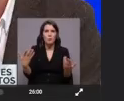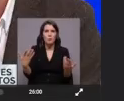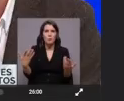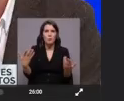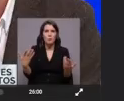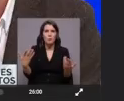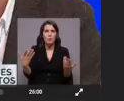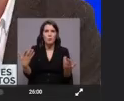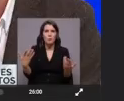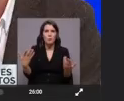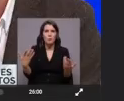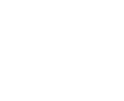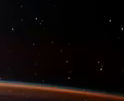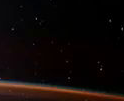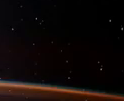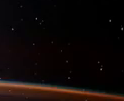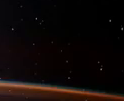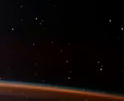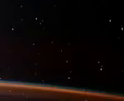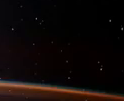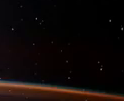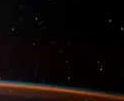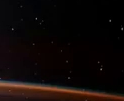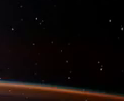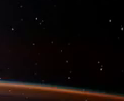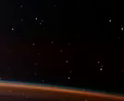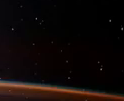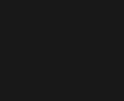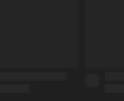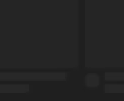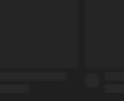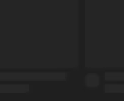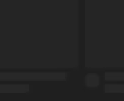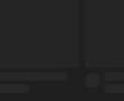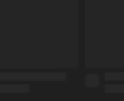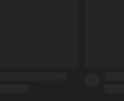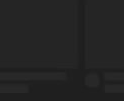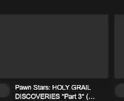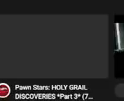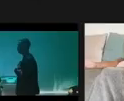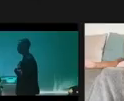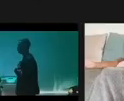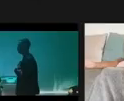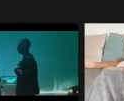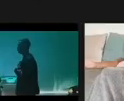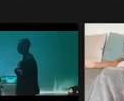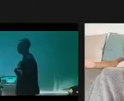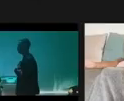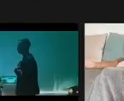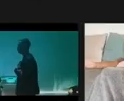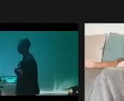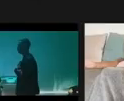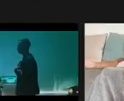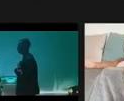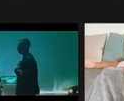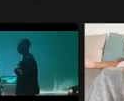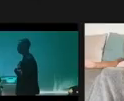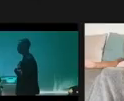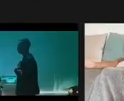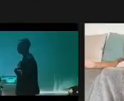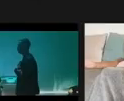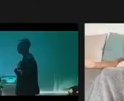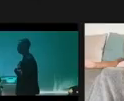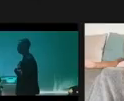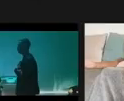vocês vão vir em casa eu não sei que não eu acho que nem toda a gente tem obrigação de saber como é lógico mas é só abrir um vídeo no YouTube e